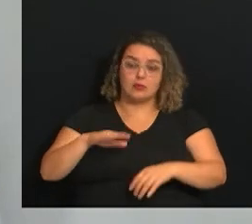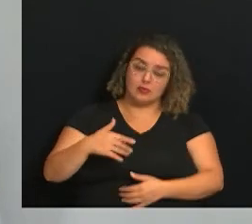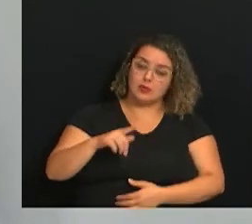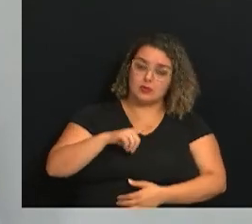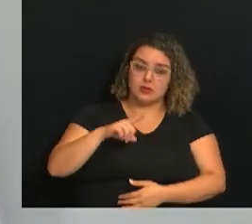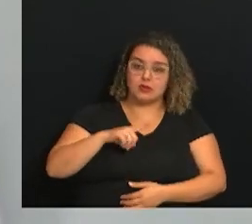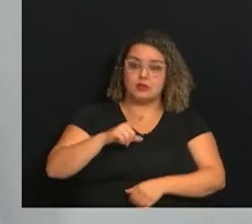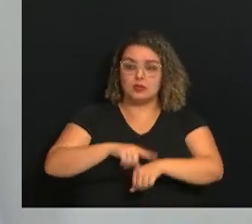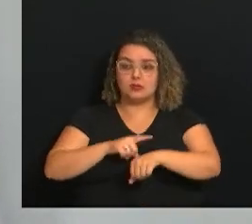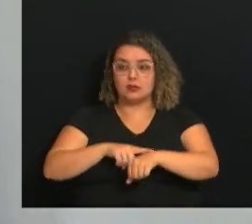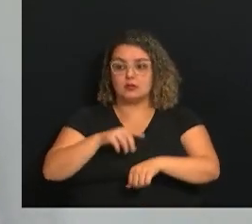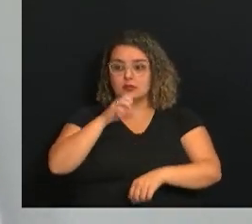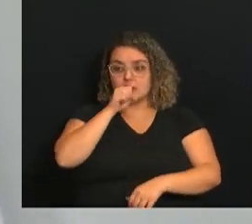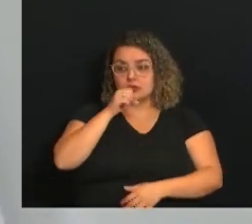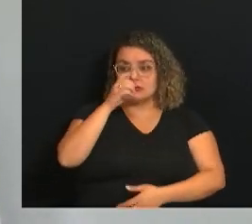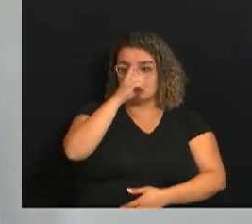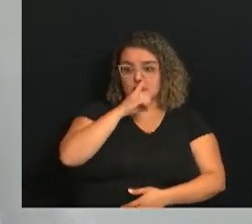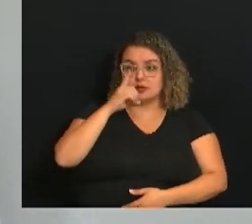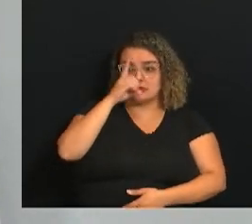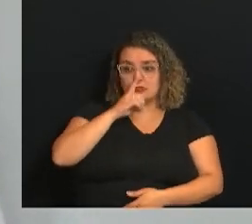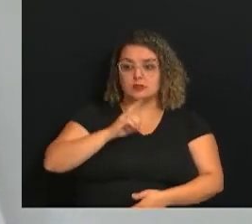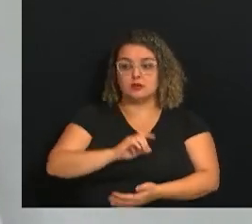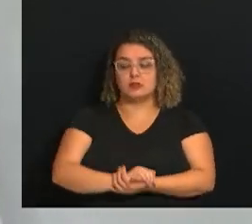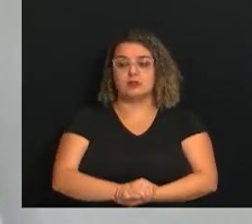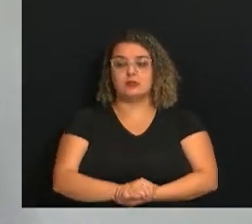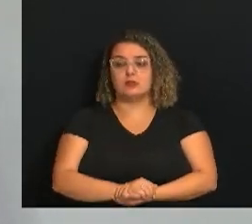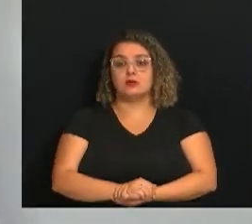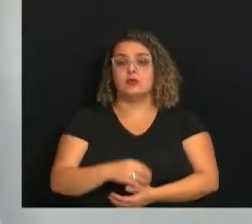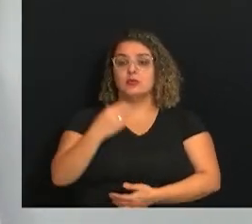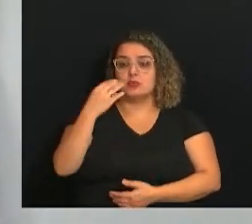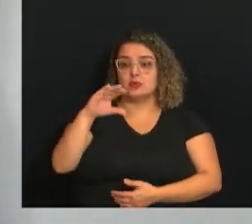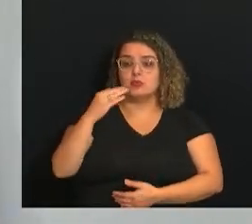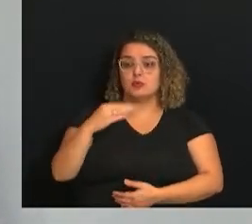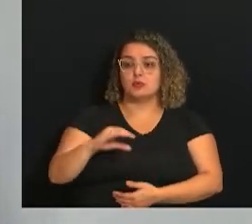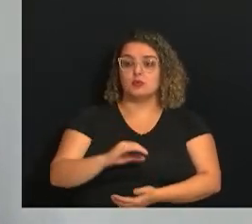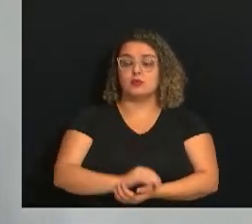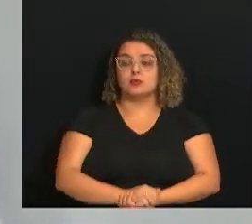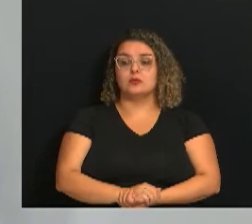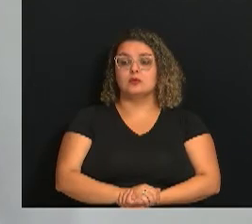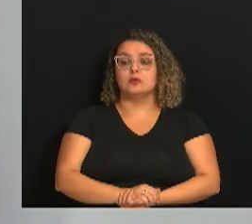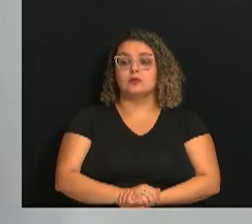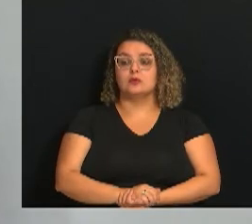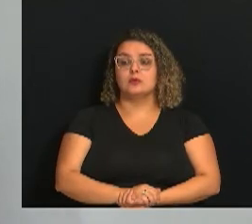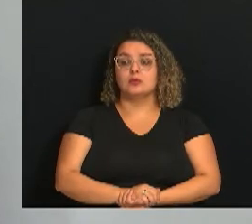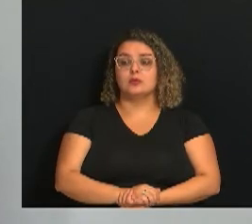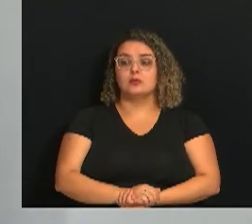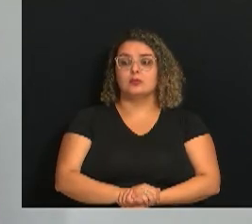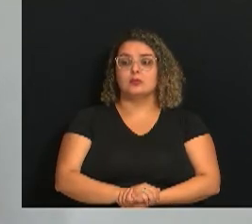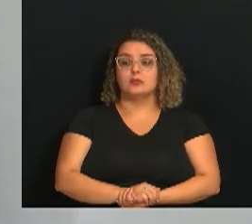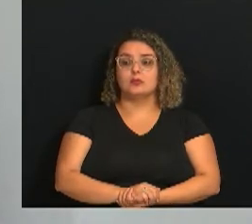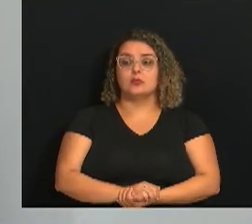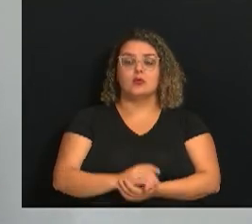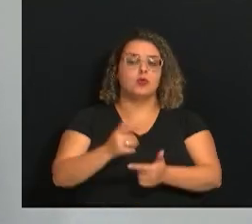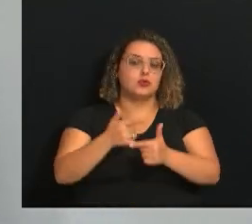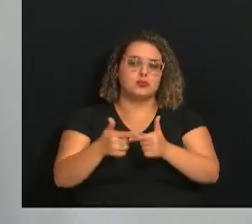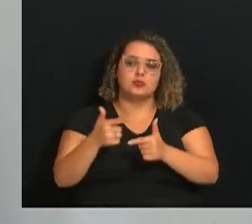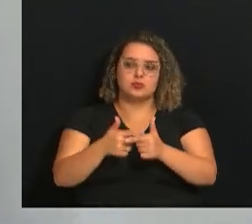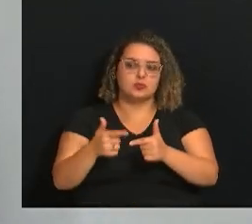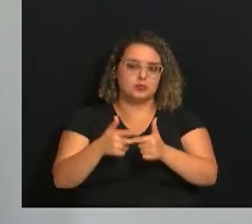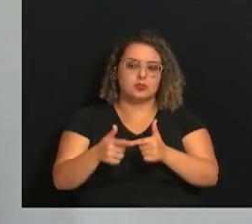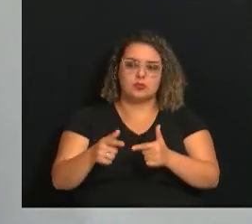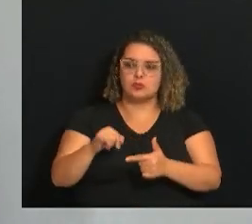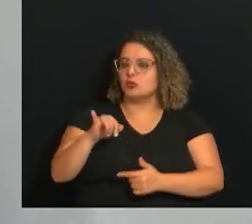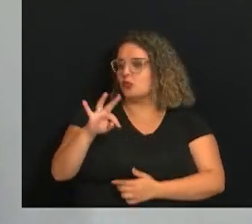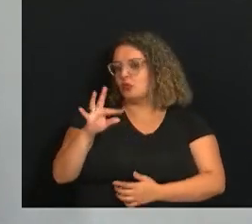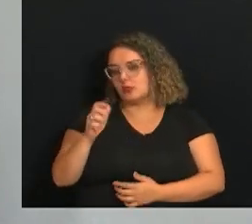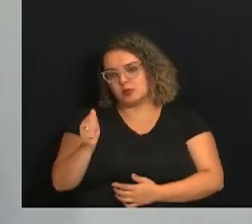eu sempre gravo 1 ou 2 vídeos. Aí eu passando ao longo da semana, nos meus vídeos eu resolvo questões do ITA, do